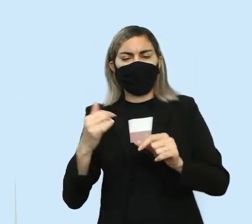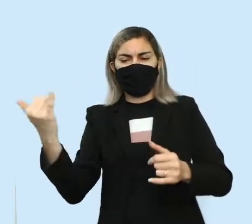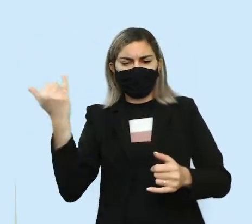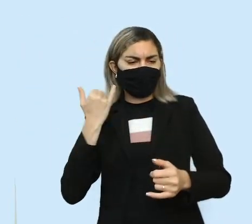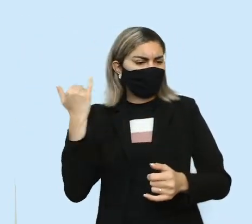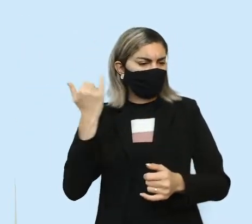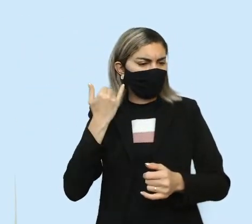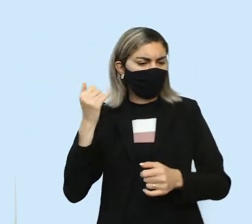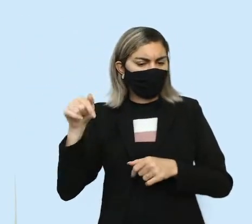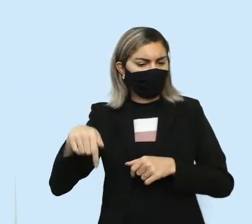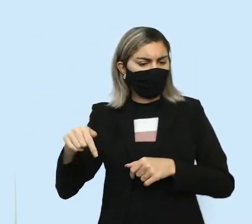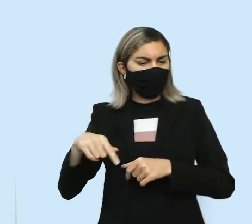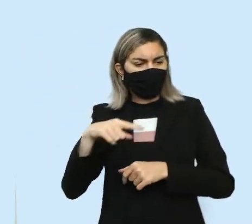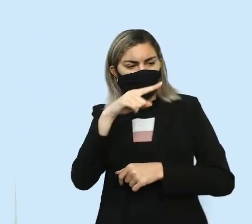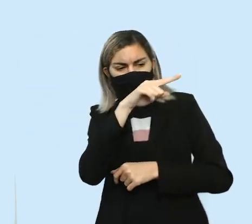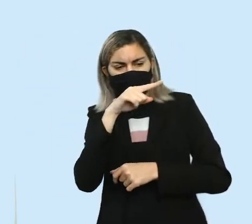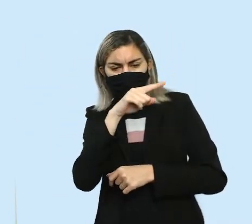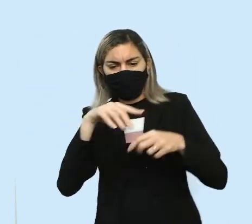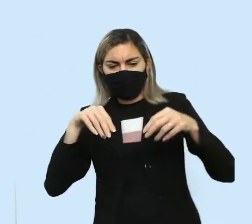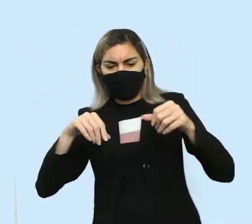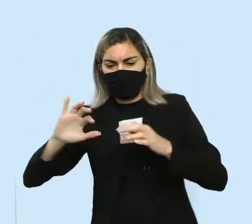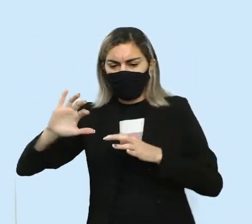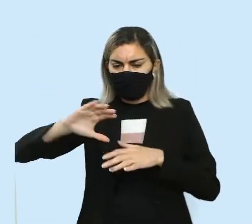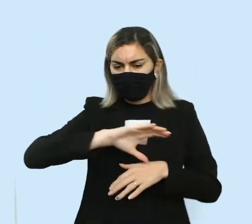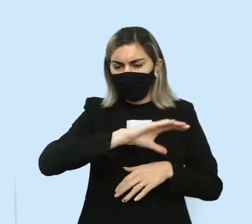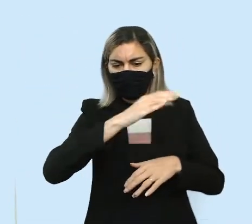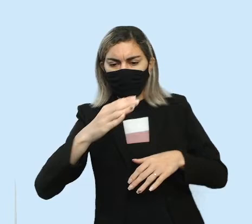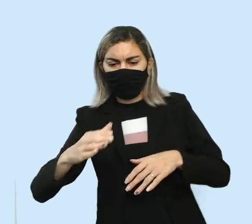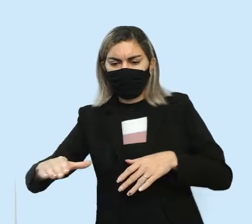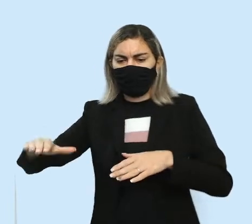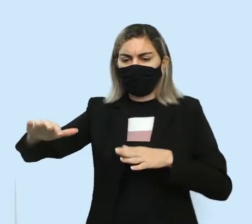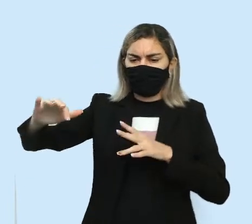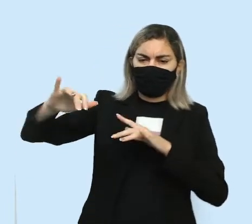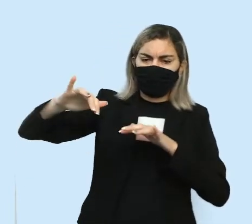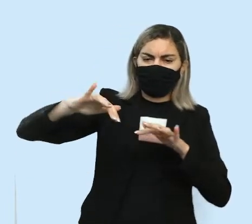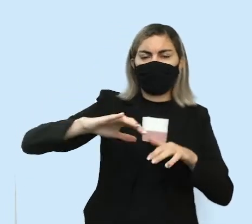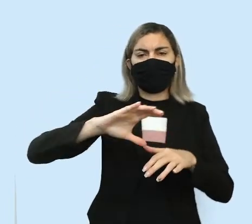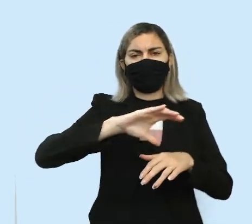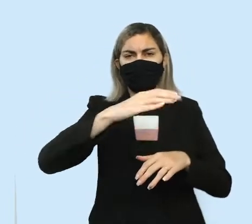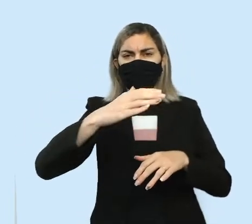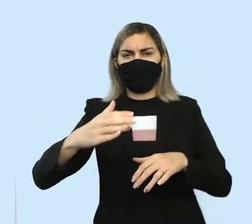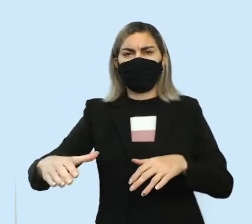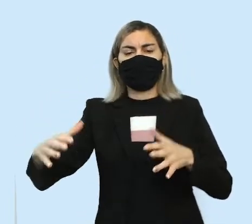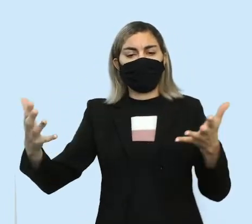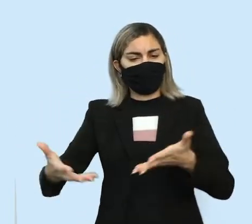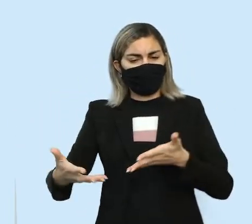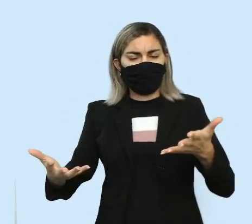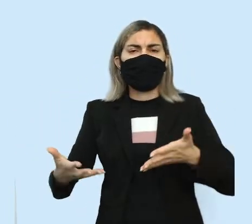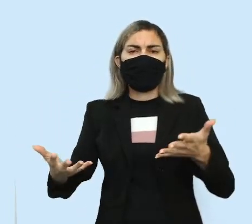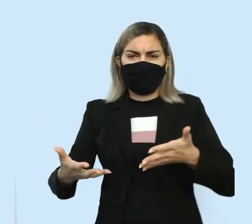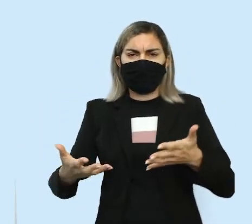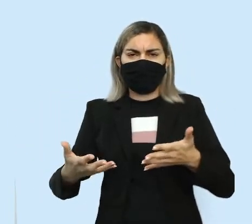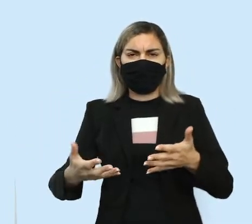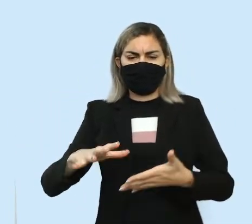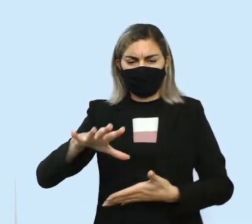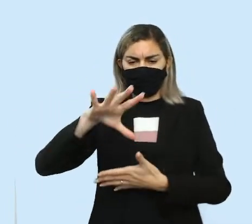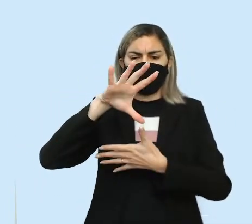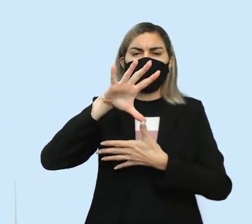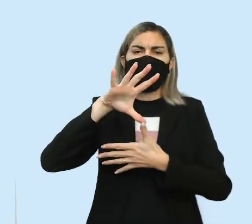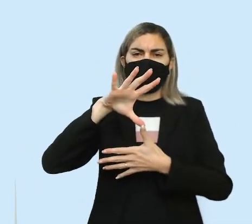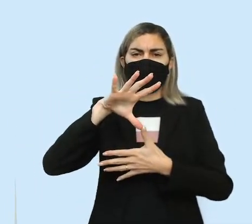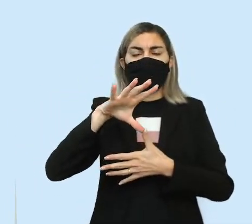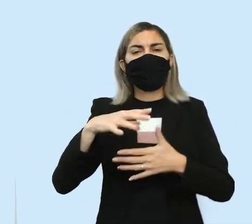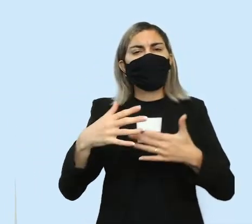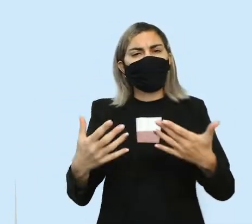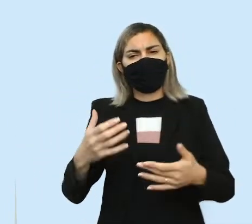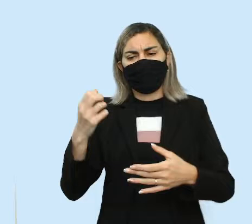avisa-o, aquela é a Terra Prometida, né, a terra que emana leite e mel, Canaã, que seria hoje no mapa Palestina. E